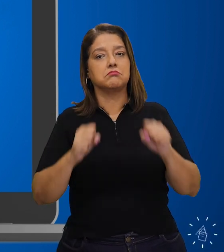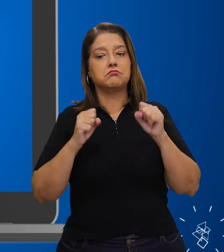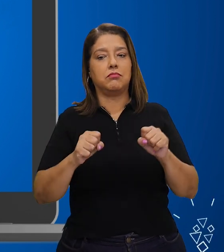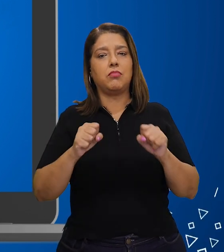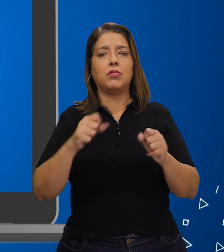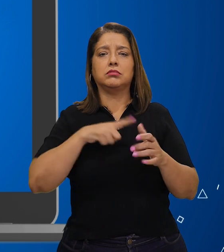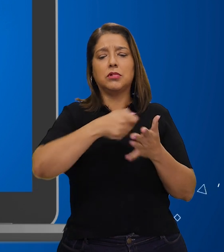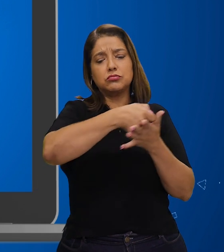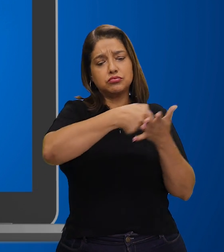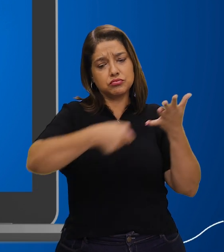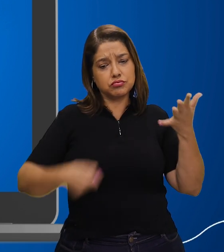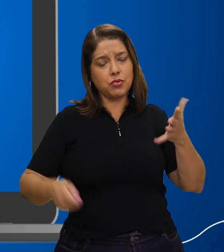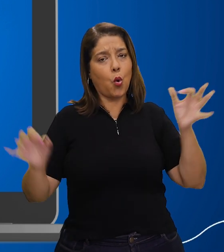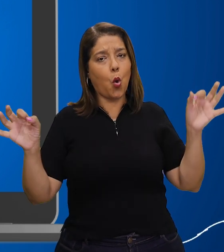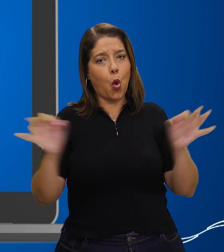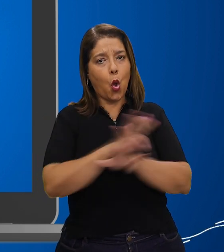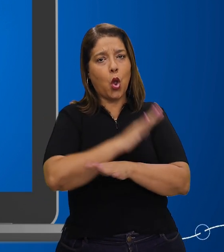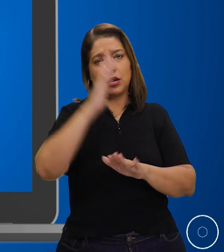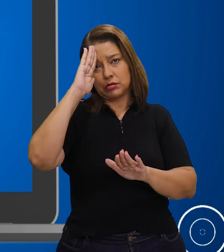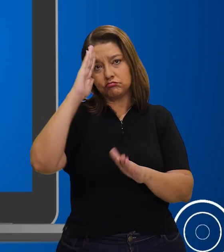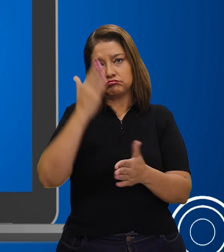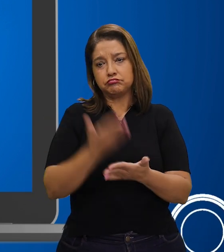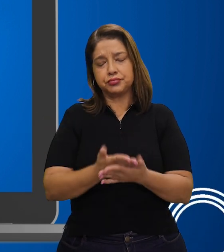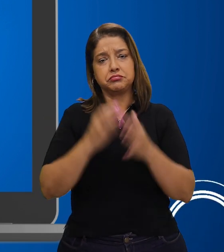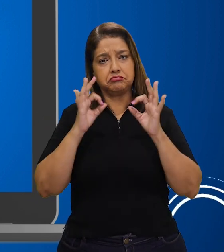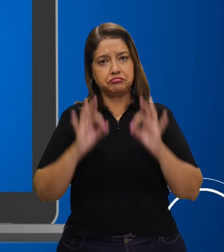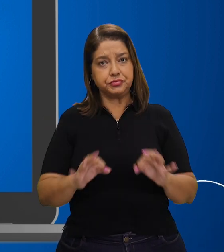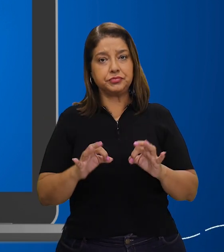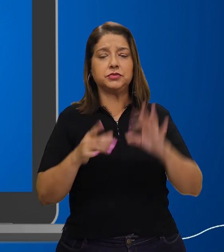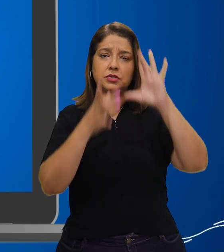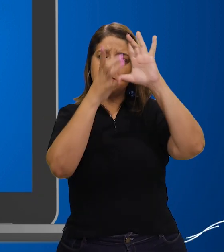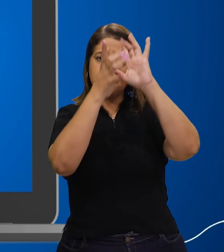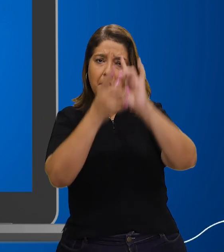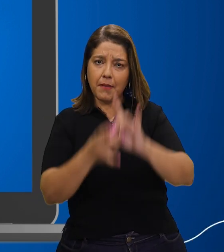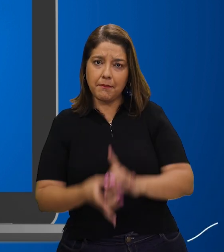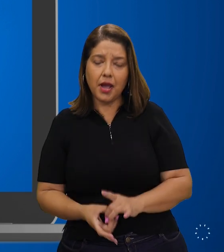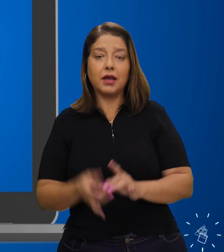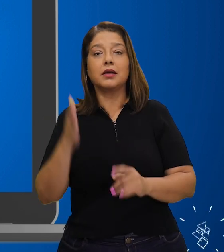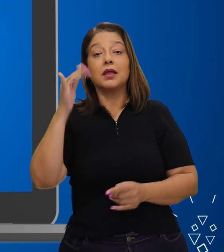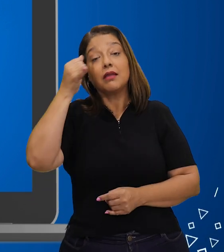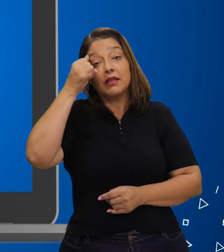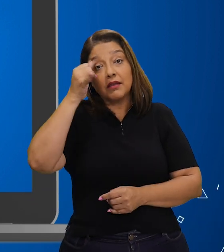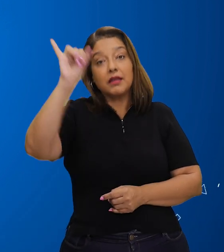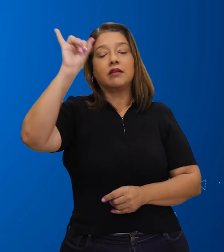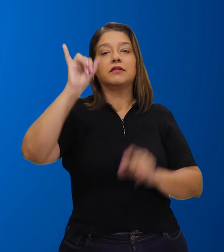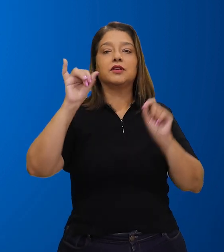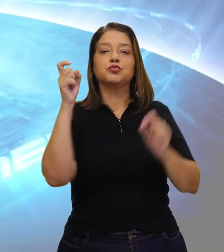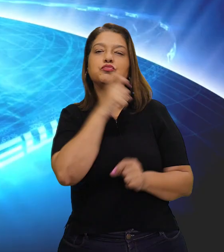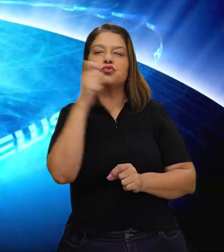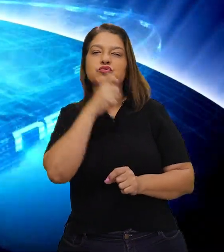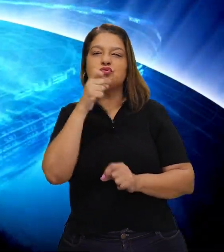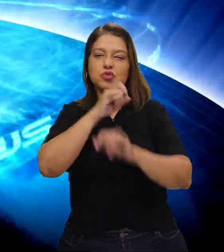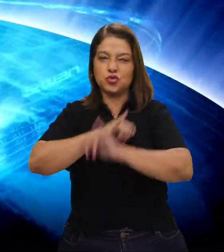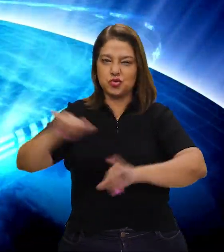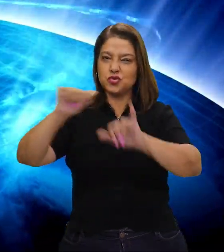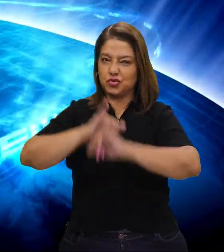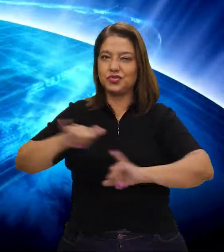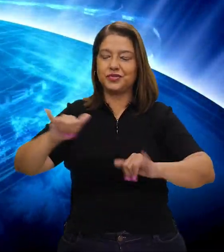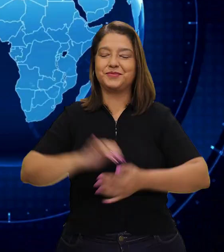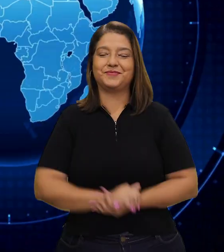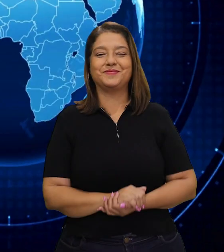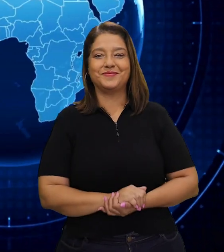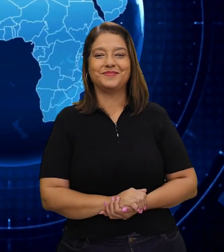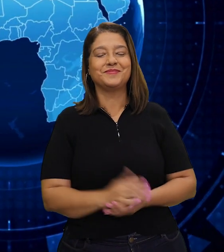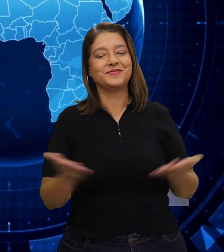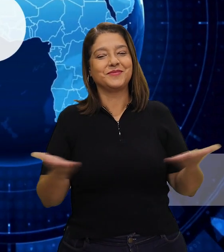texto completo, confiável e coeso, evitando as temidas fake news. Por